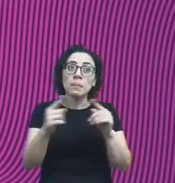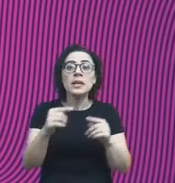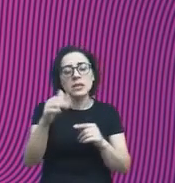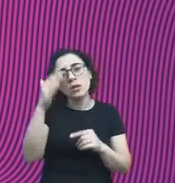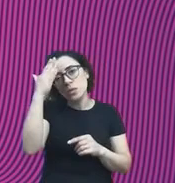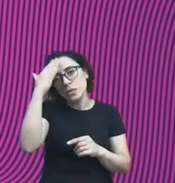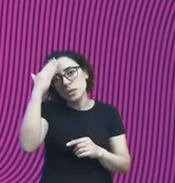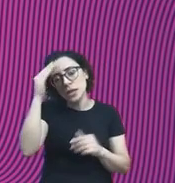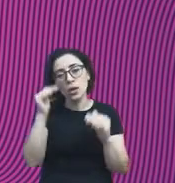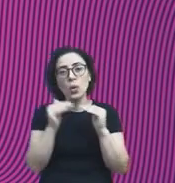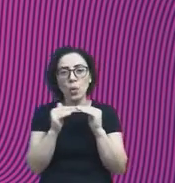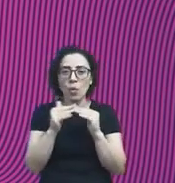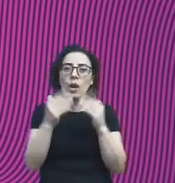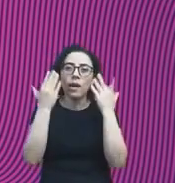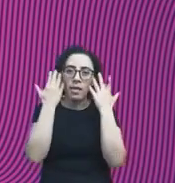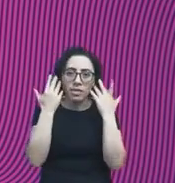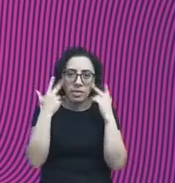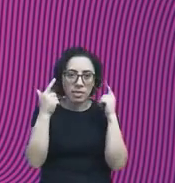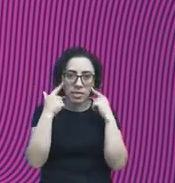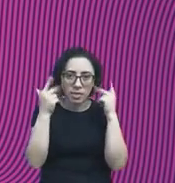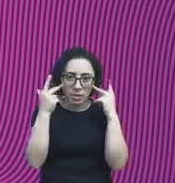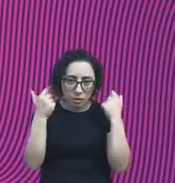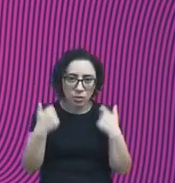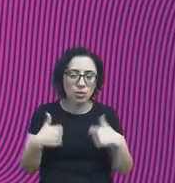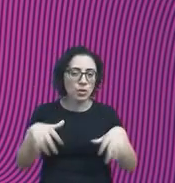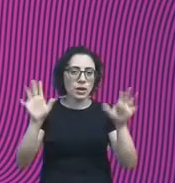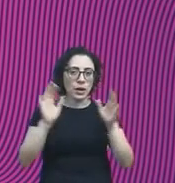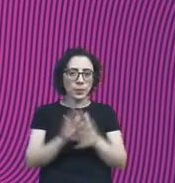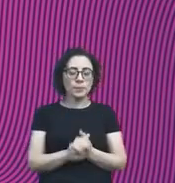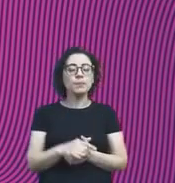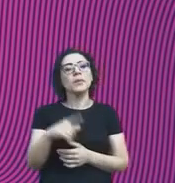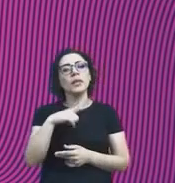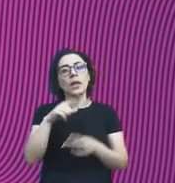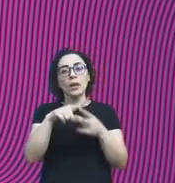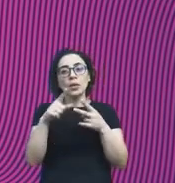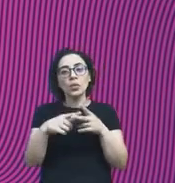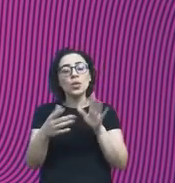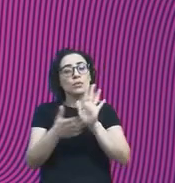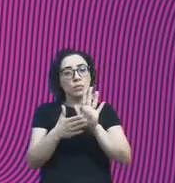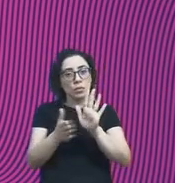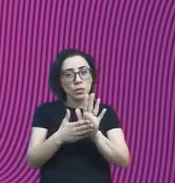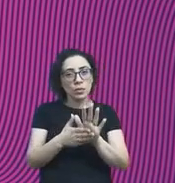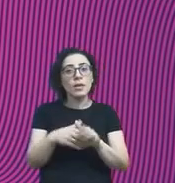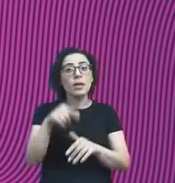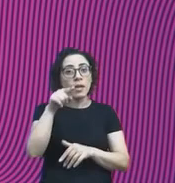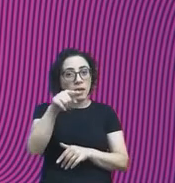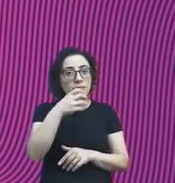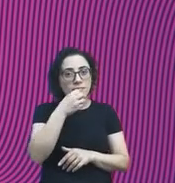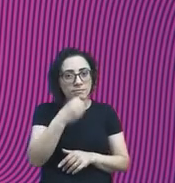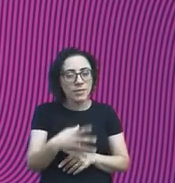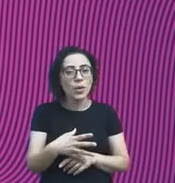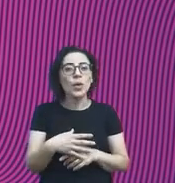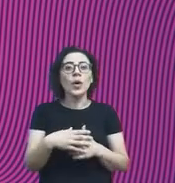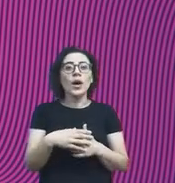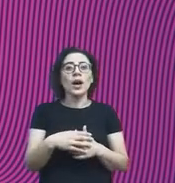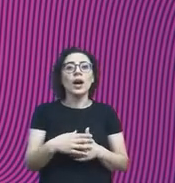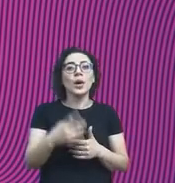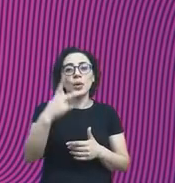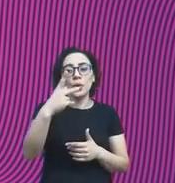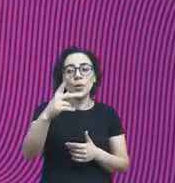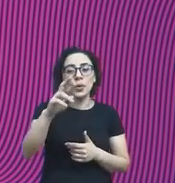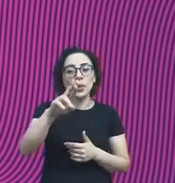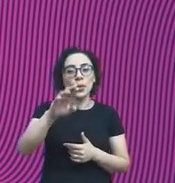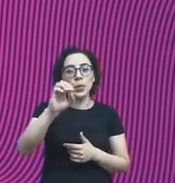duas pautas que são interessantes. Essa pauta que eu falei do prontuário único, uma pauta boa, ela é meio órfã, tá, Conrado? Ela é bem órfã,